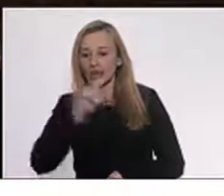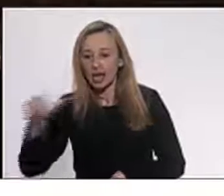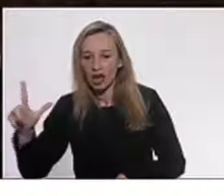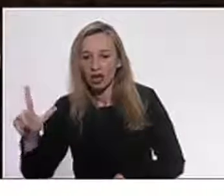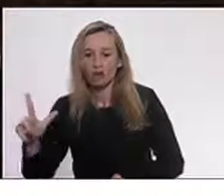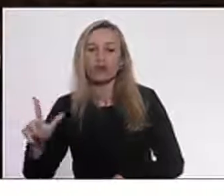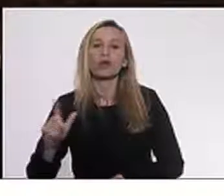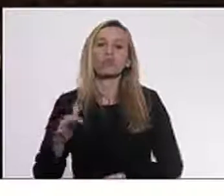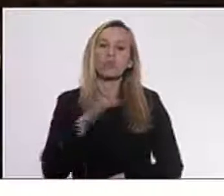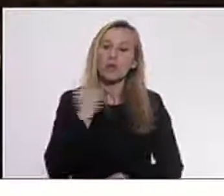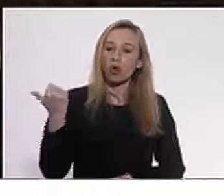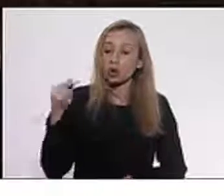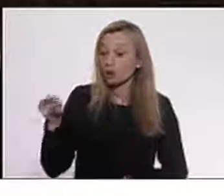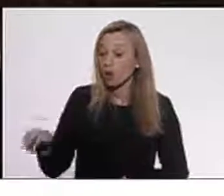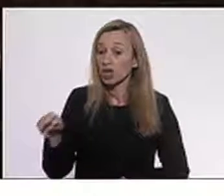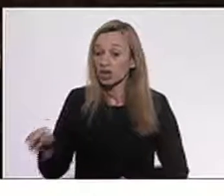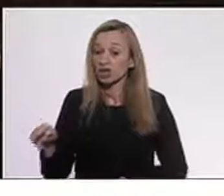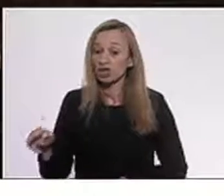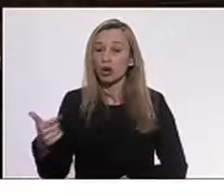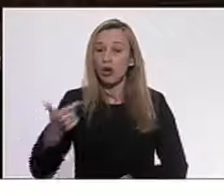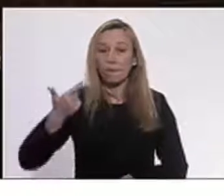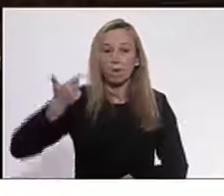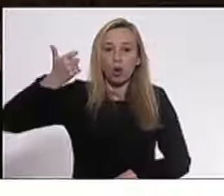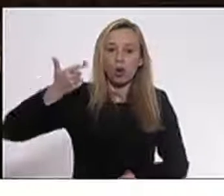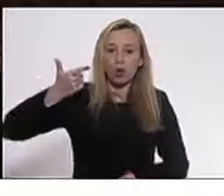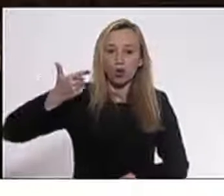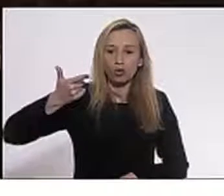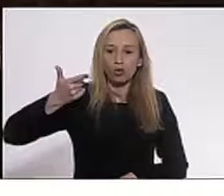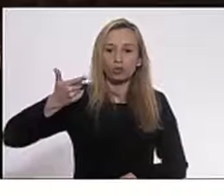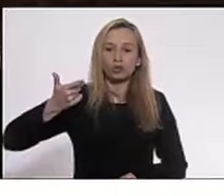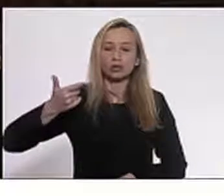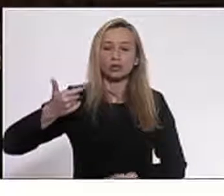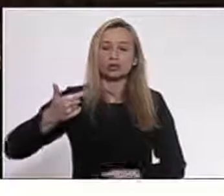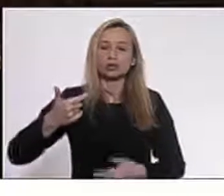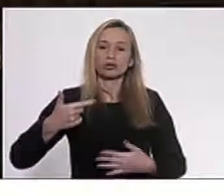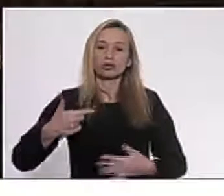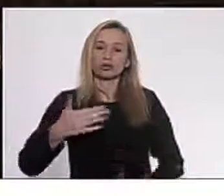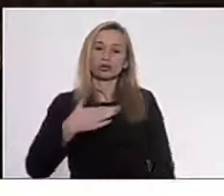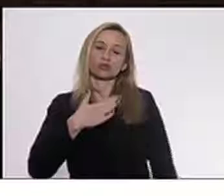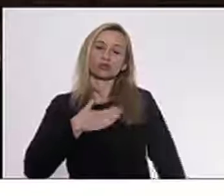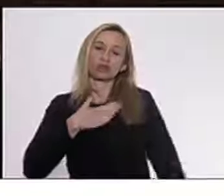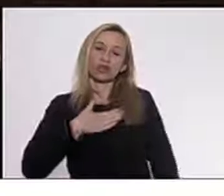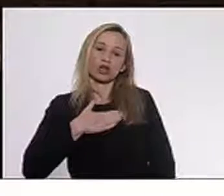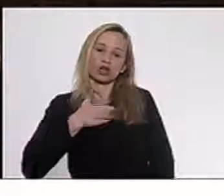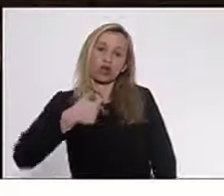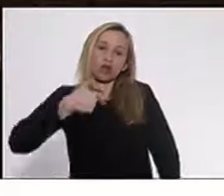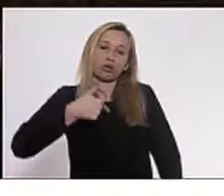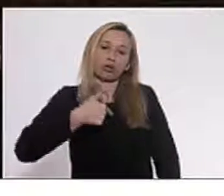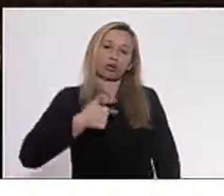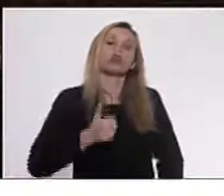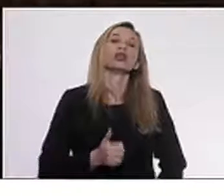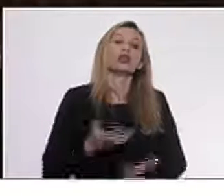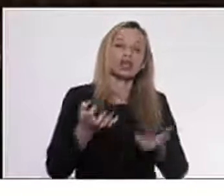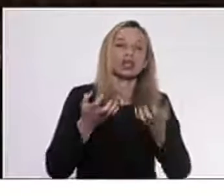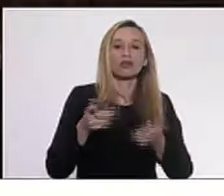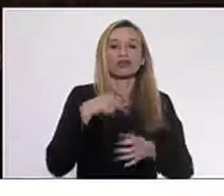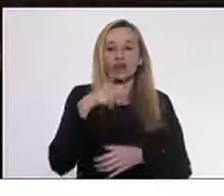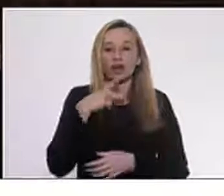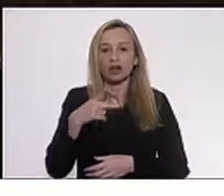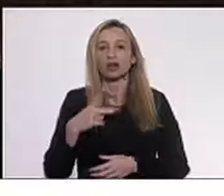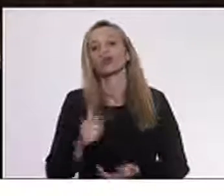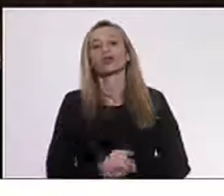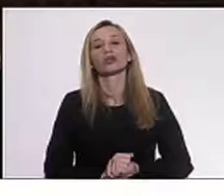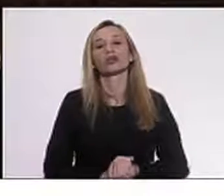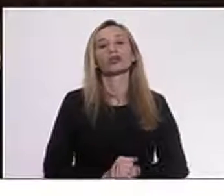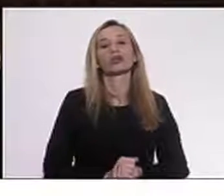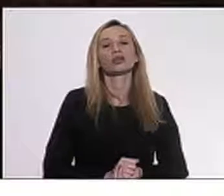Alves, morto ali por um tiro de fuzil no peito. E quero ressaltar que nas